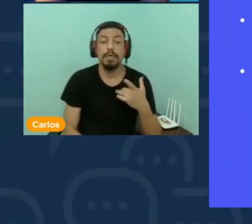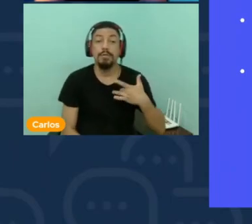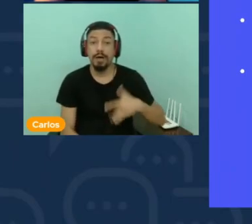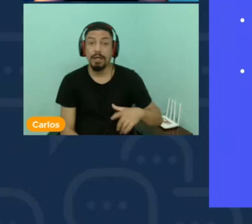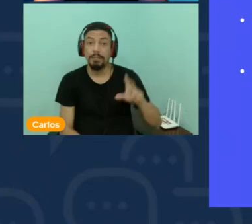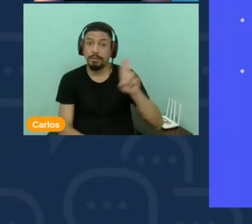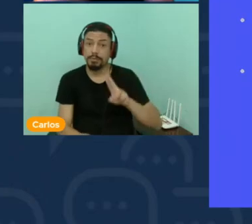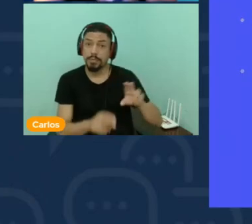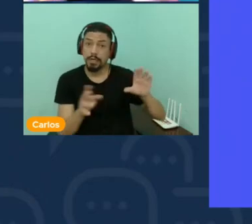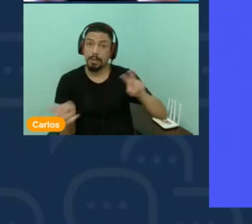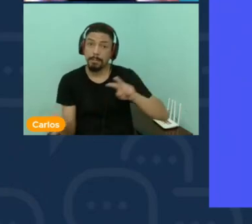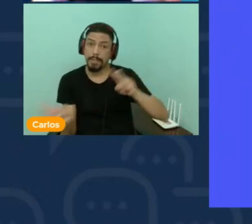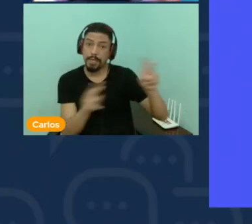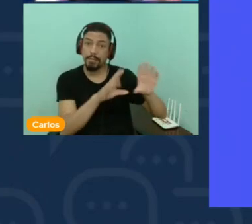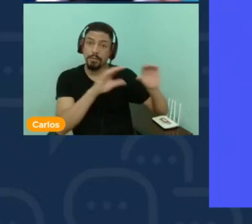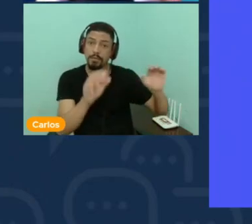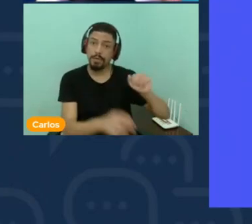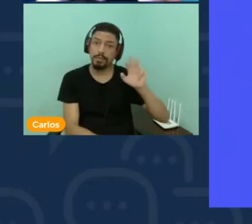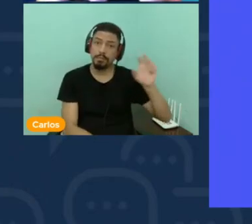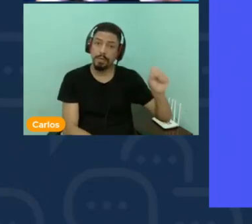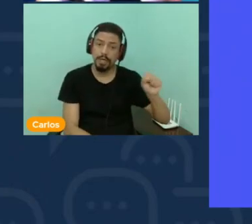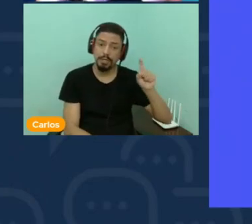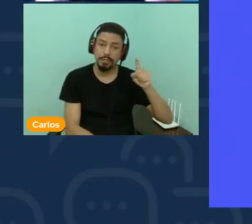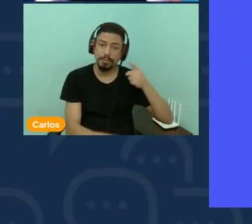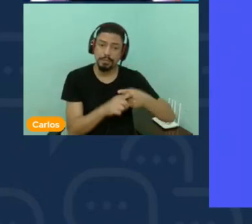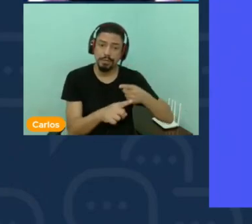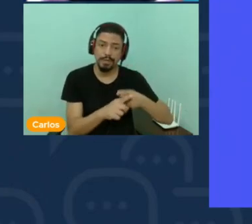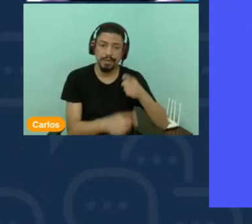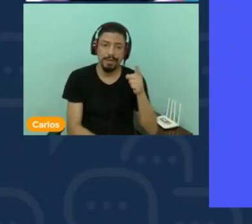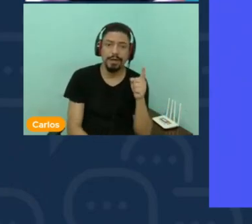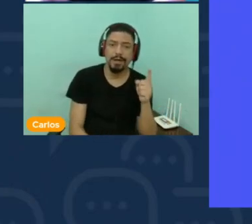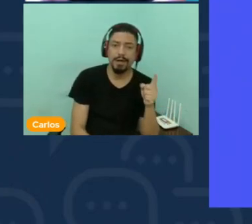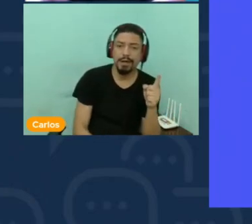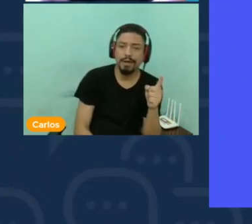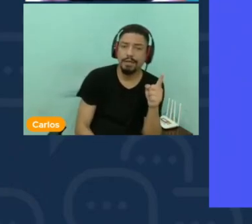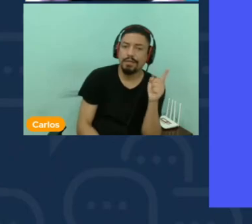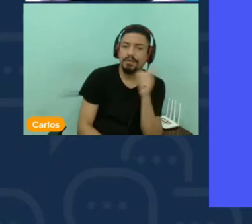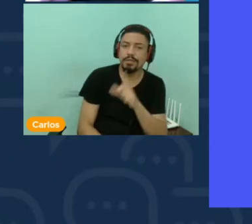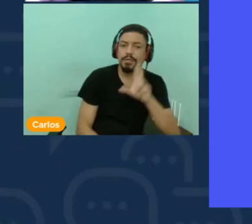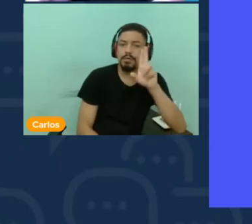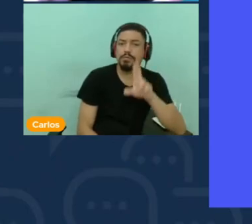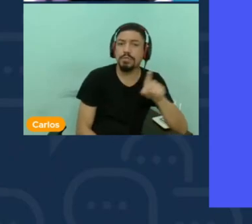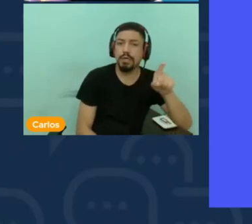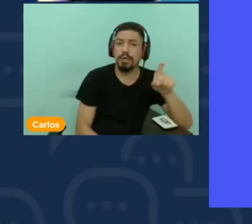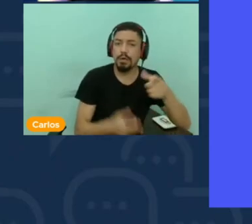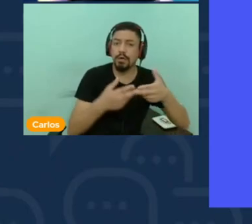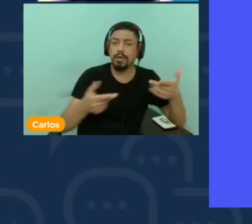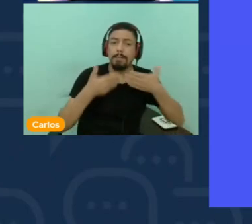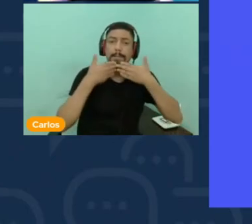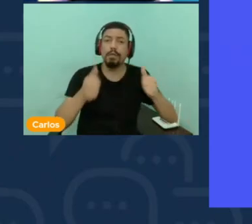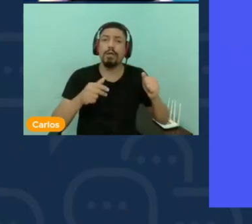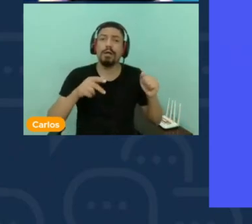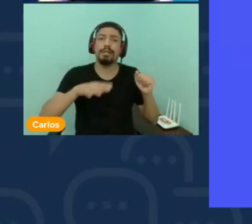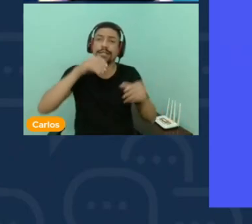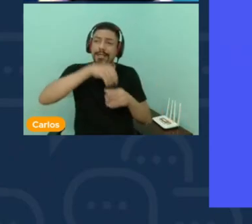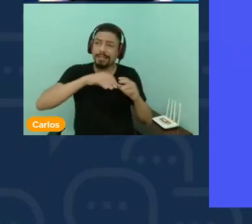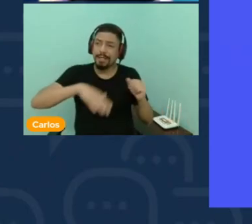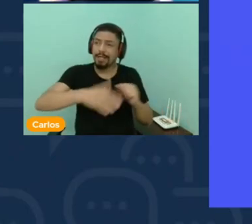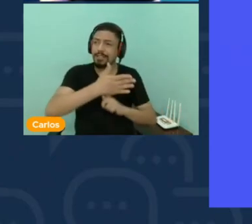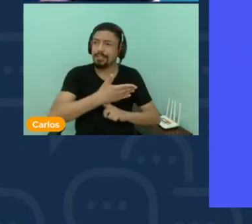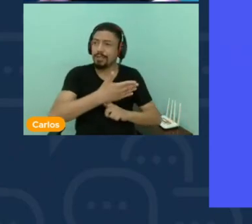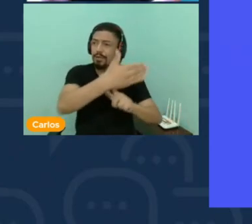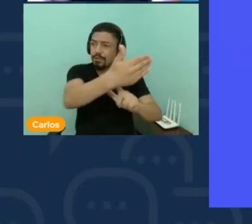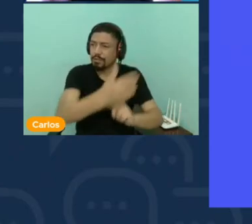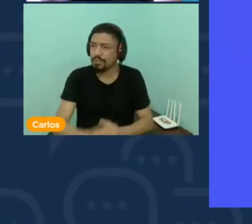pena que na nuvem da AWS eu posso utilizar o que há de melhor em tecnologia.